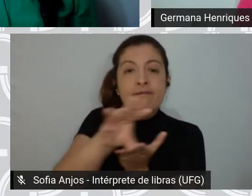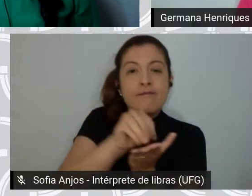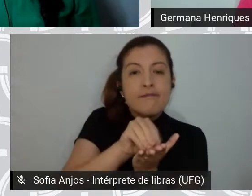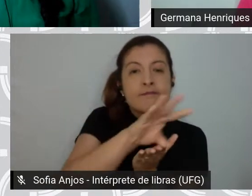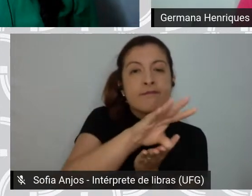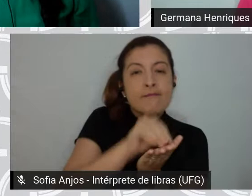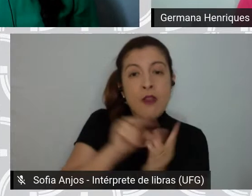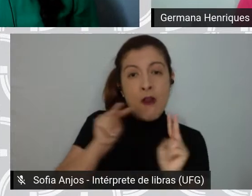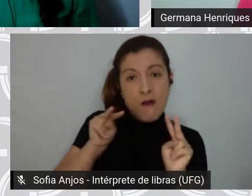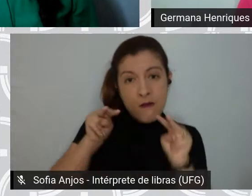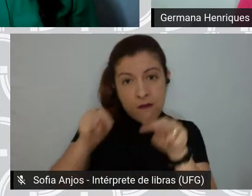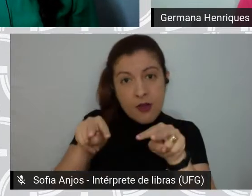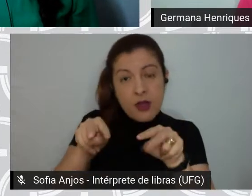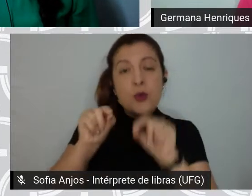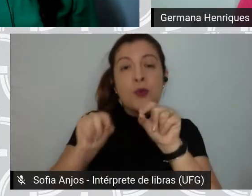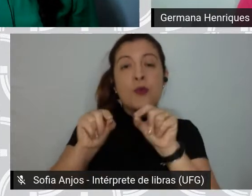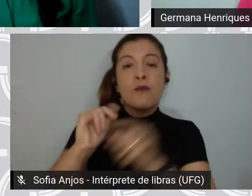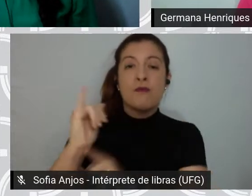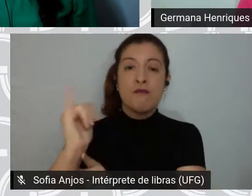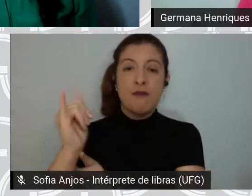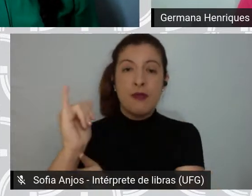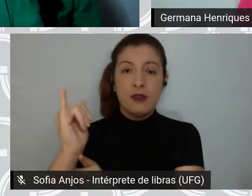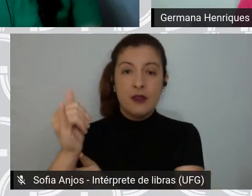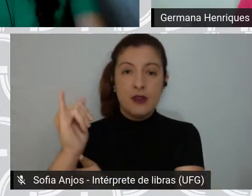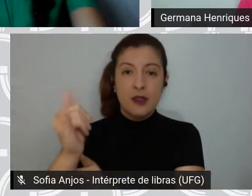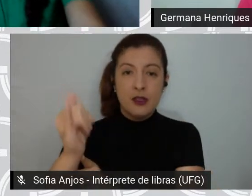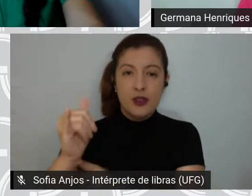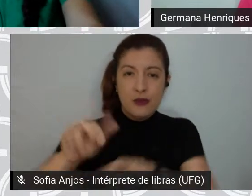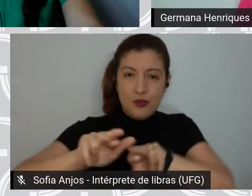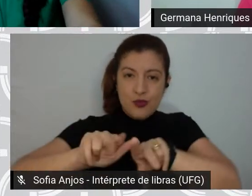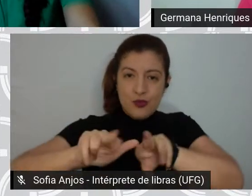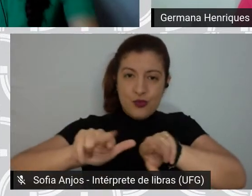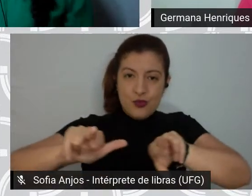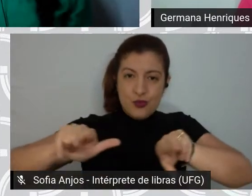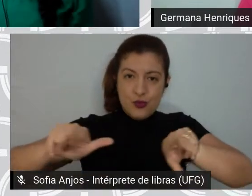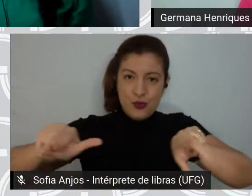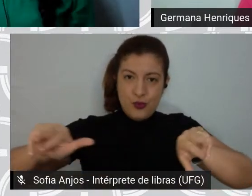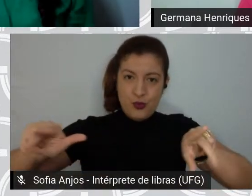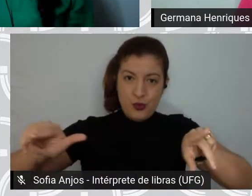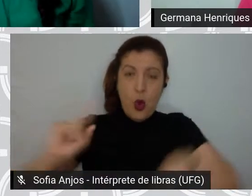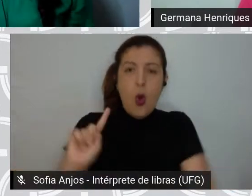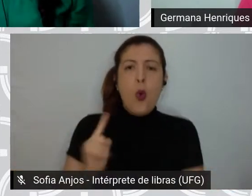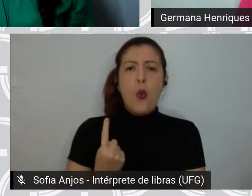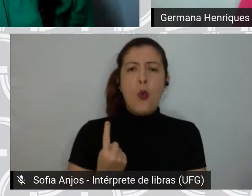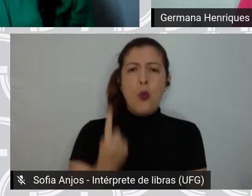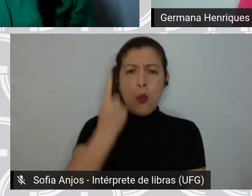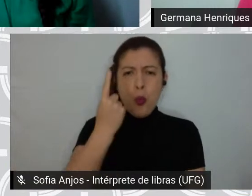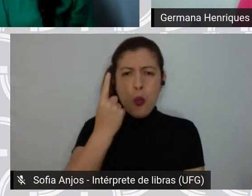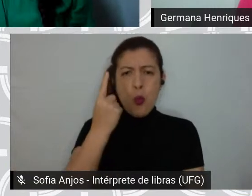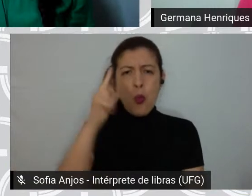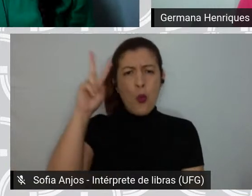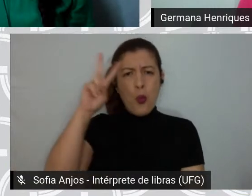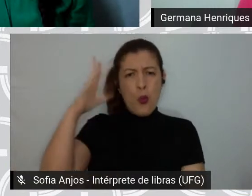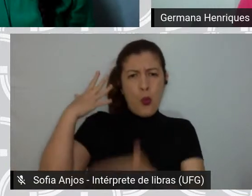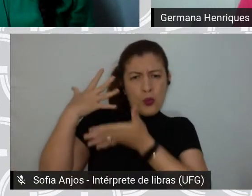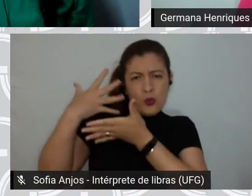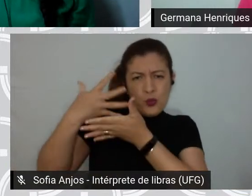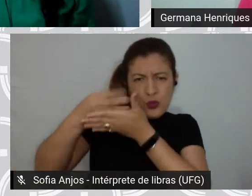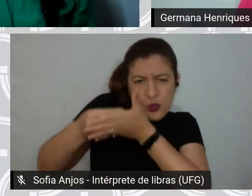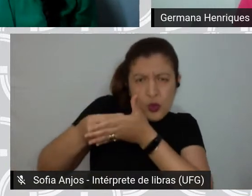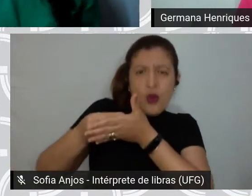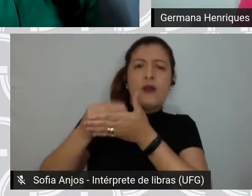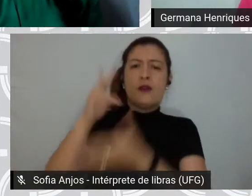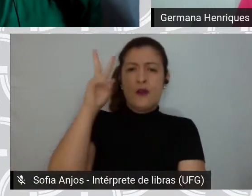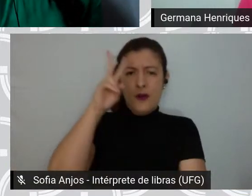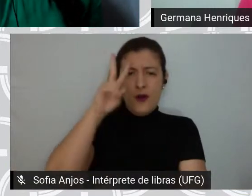grande dificuldade em se escrever uma única história da tradução do Brasil ou de Alhures, por mais que se